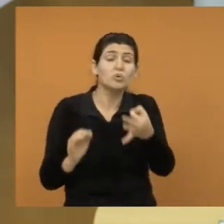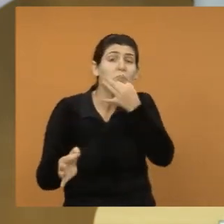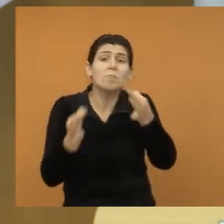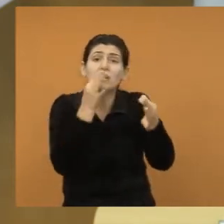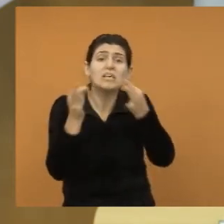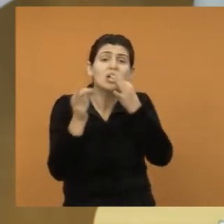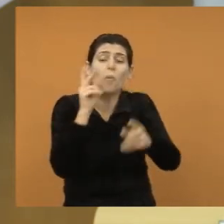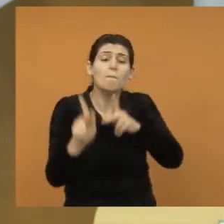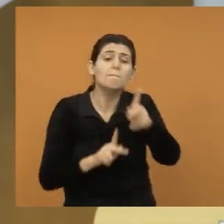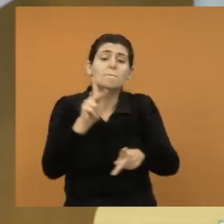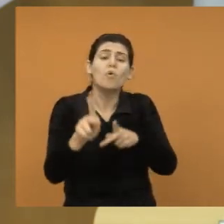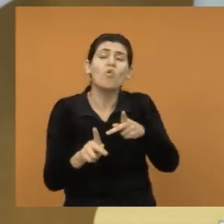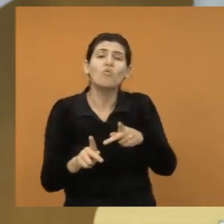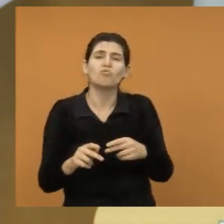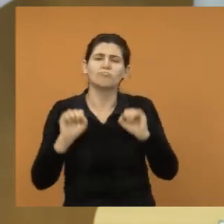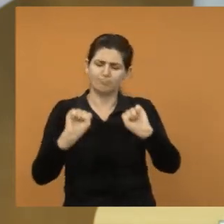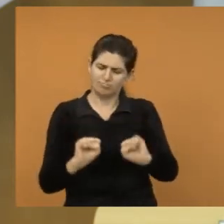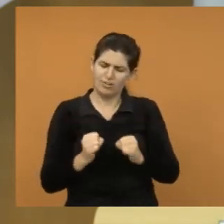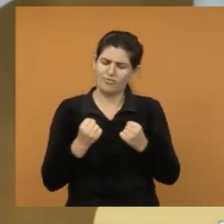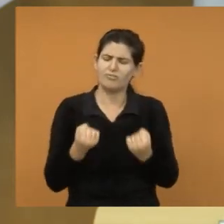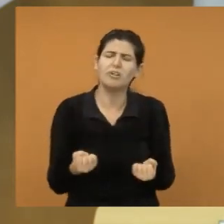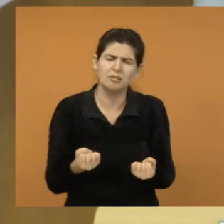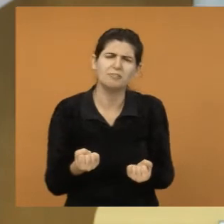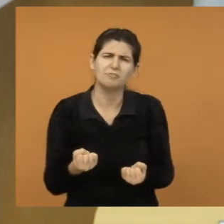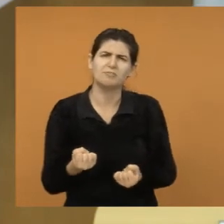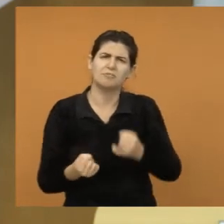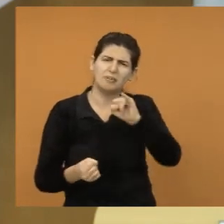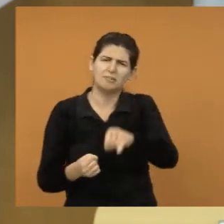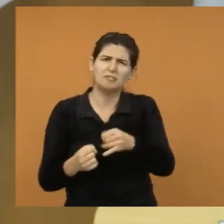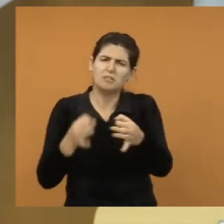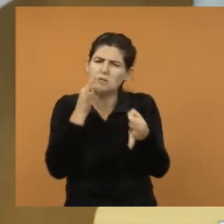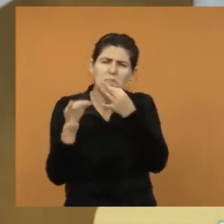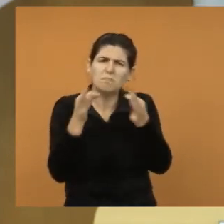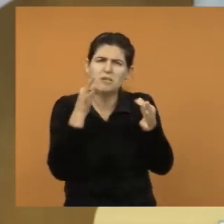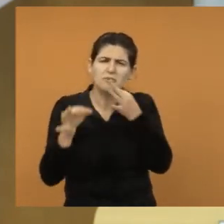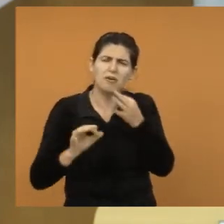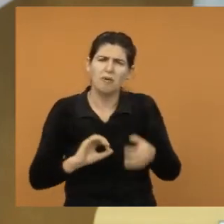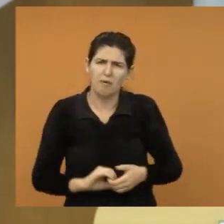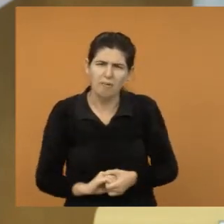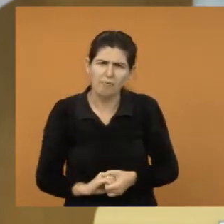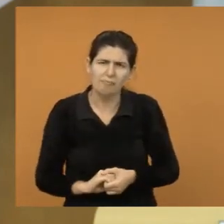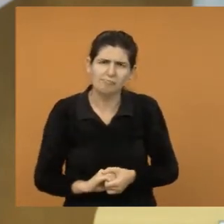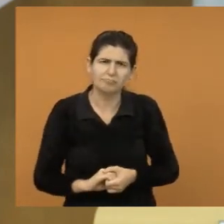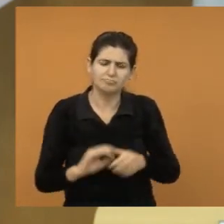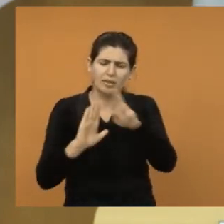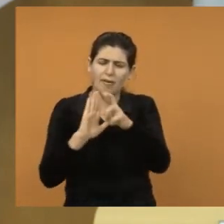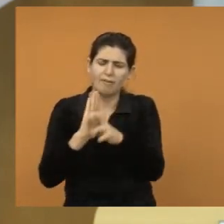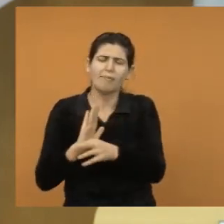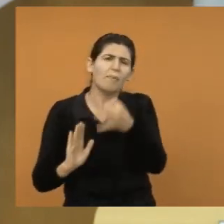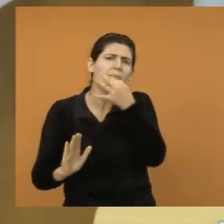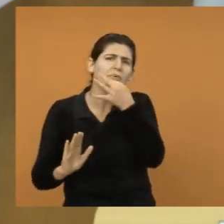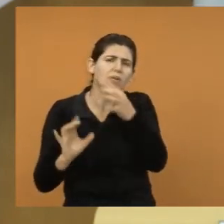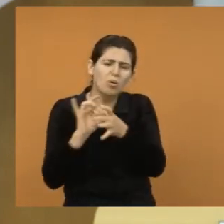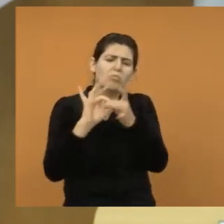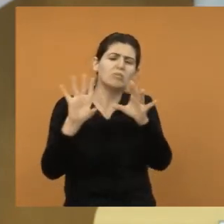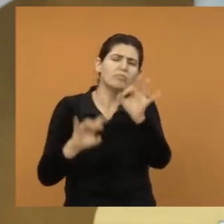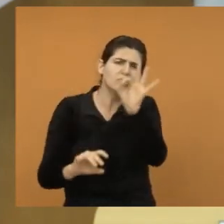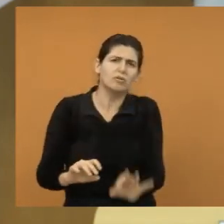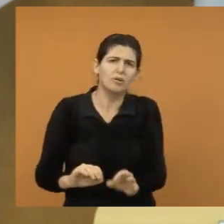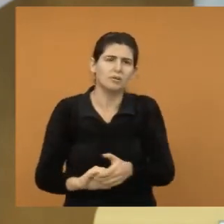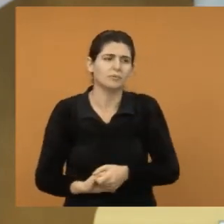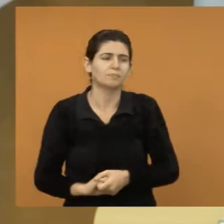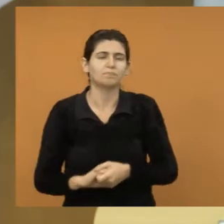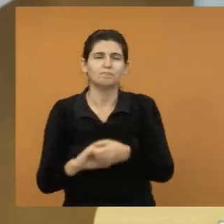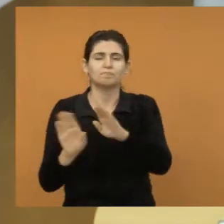dever que a gente tem de defender o regime democrático. Agora, por fim, só peço a técnica para colocar a foto